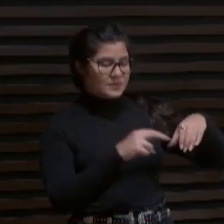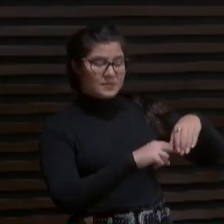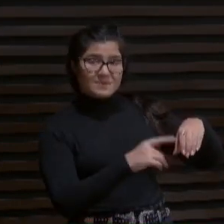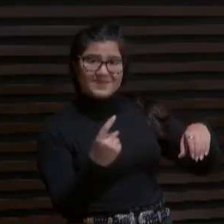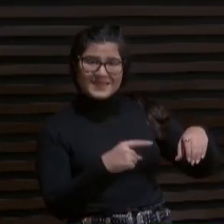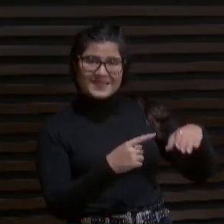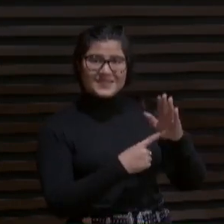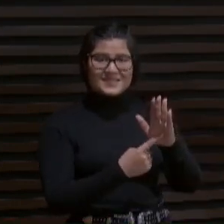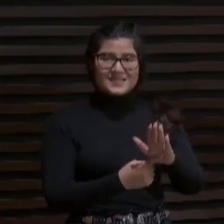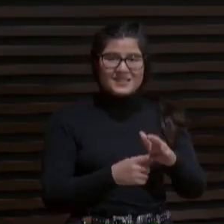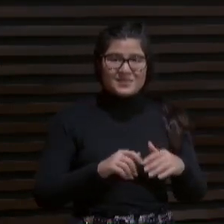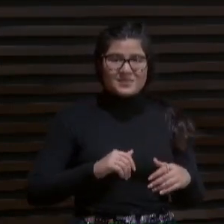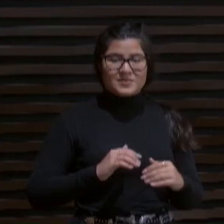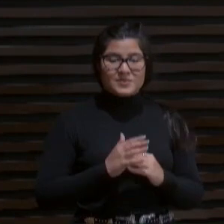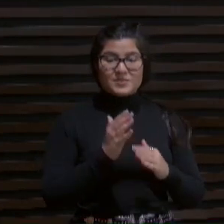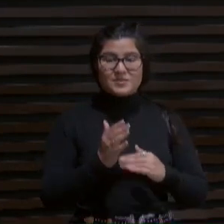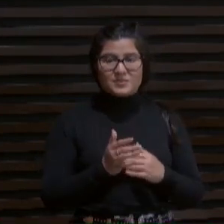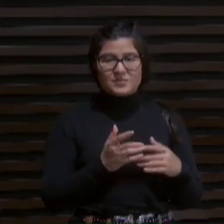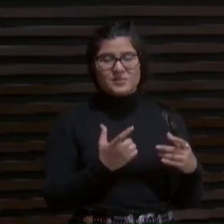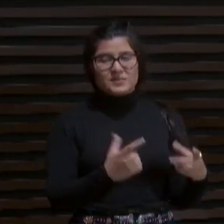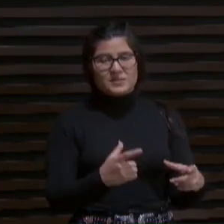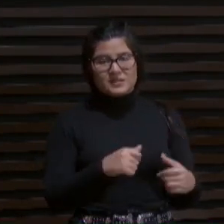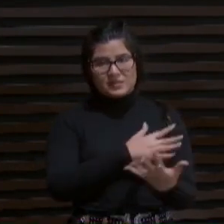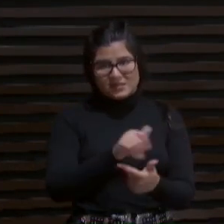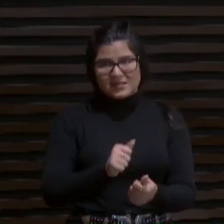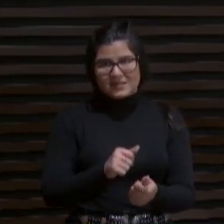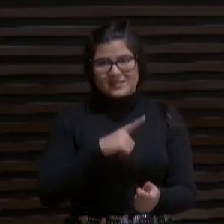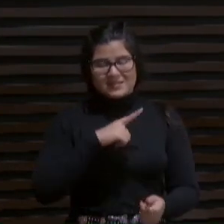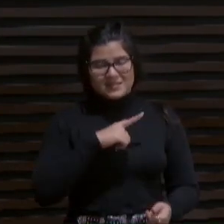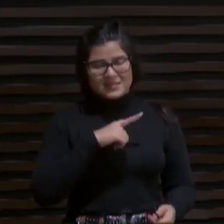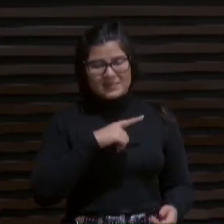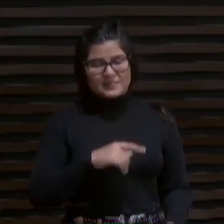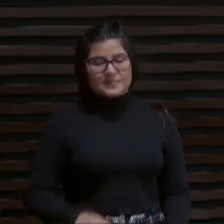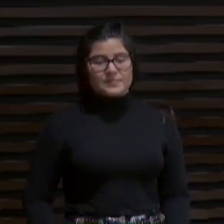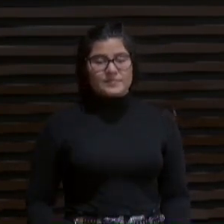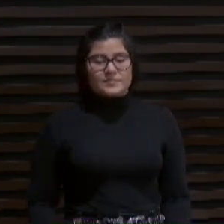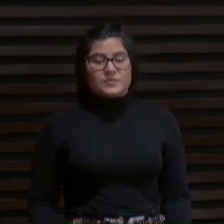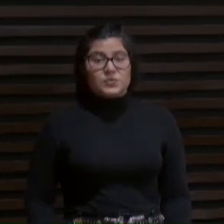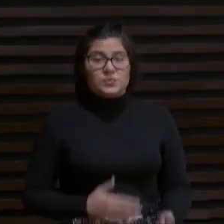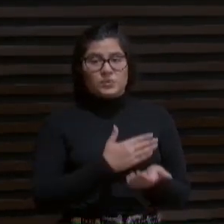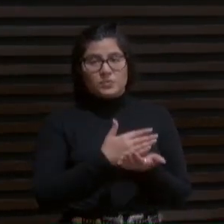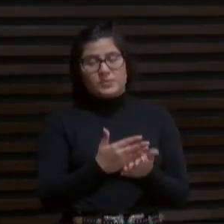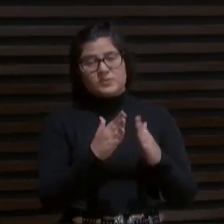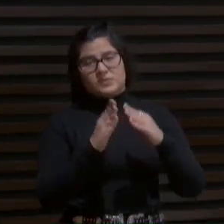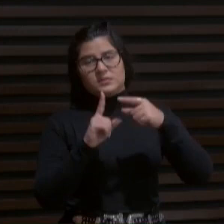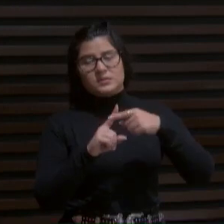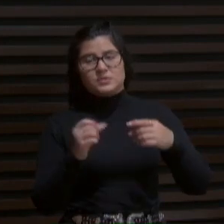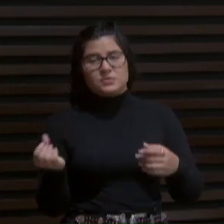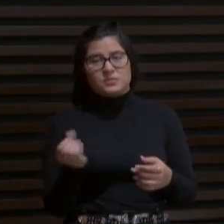sinal de toda a terra que eles possuiriam. Irmãos, assim também, no início da igreja no Novo Testamento,